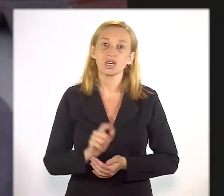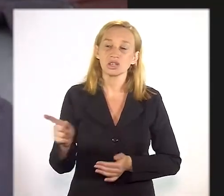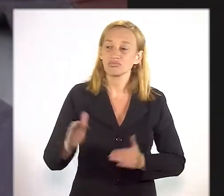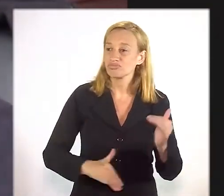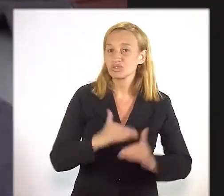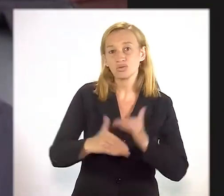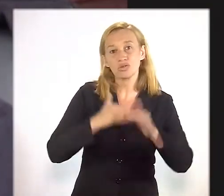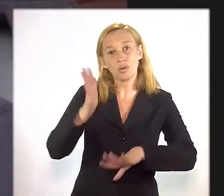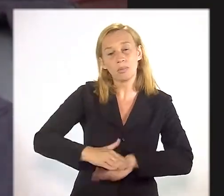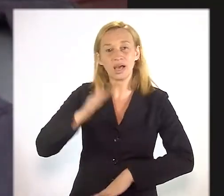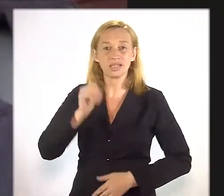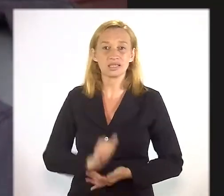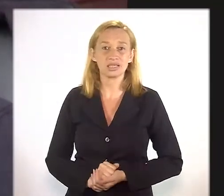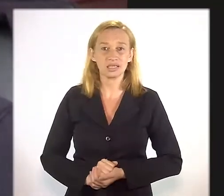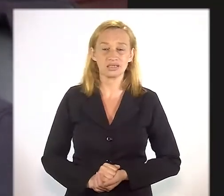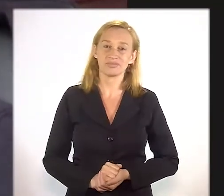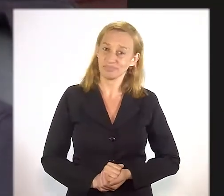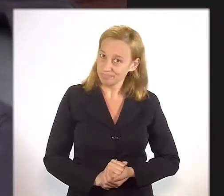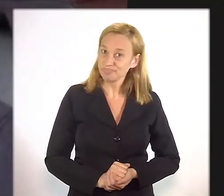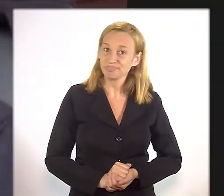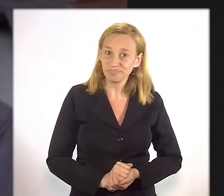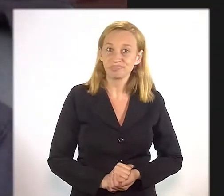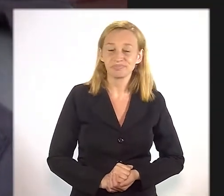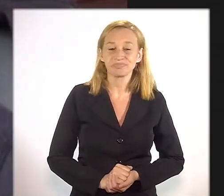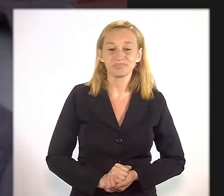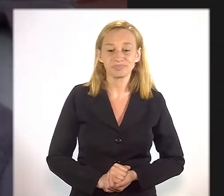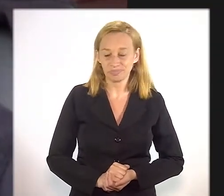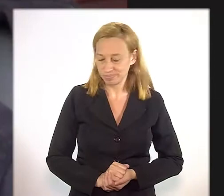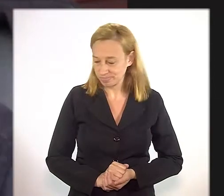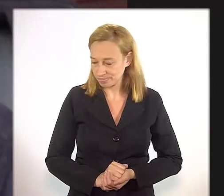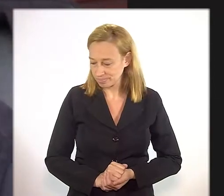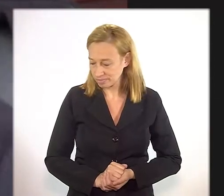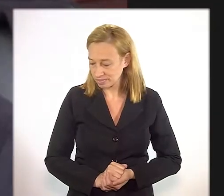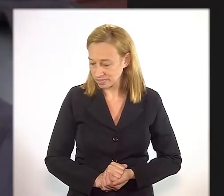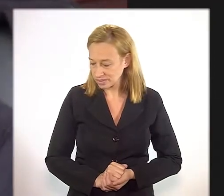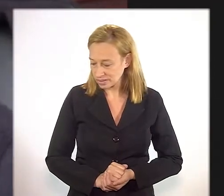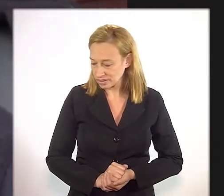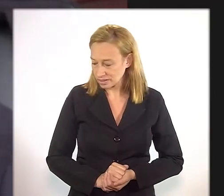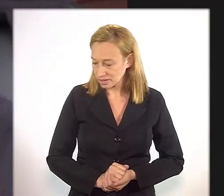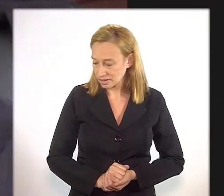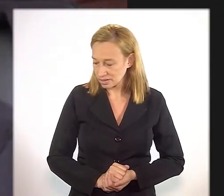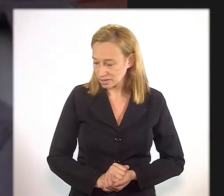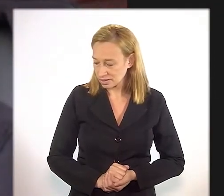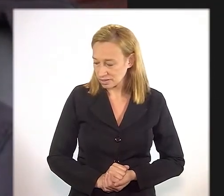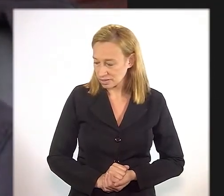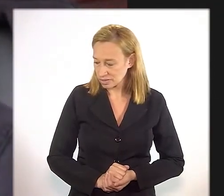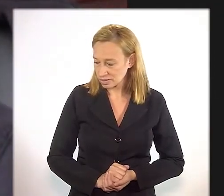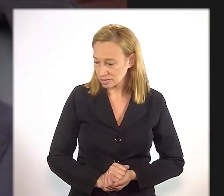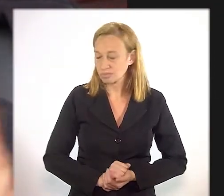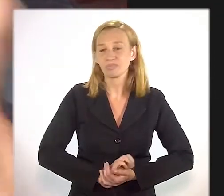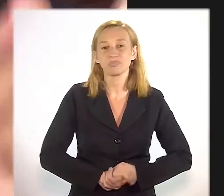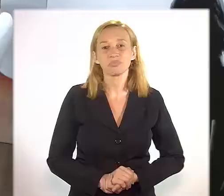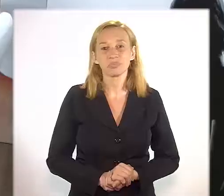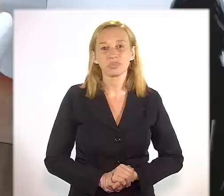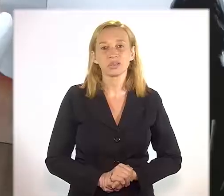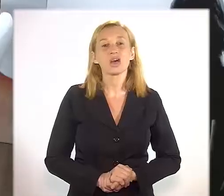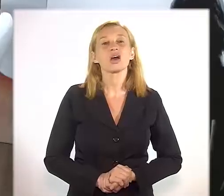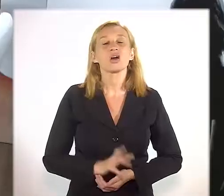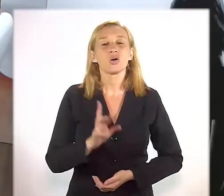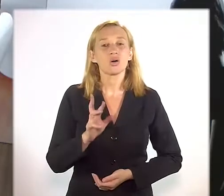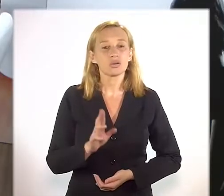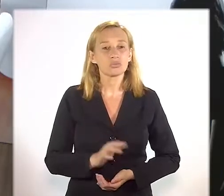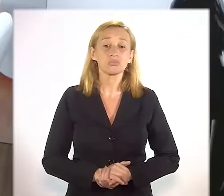Salão, Portugal-Itália, Portugal ganhou. Vai ver quem é o goleiro da Seleção Nacional Portuguesa, é o André Mesquita, é esse jovem, que agora tem 40